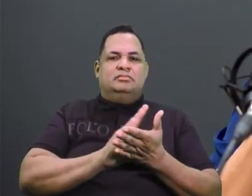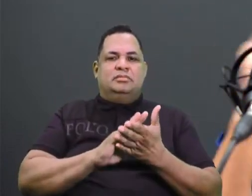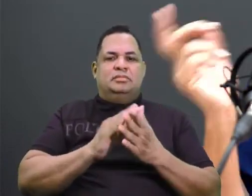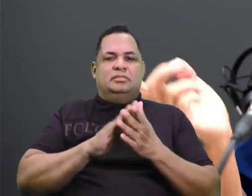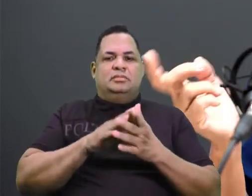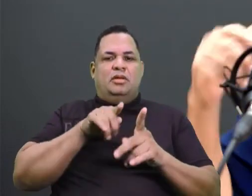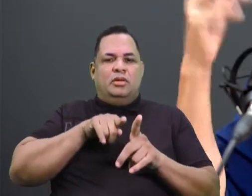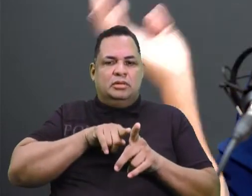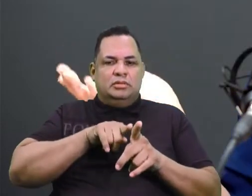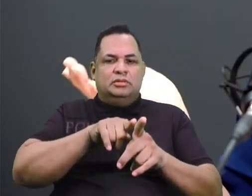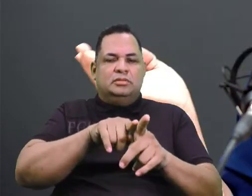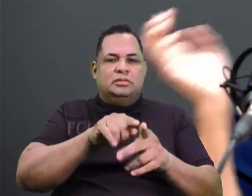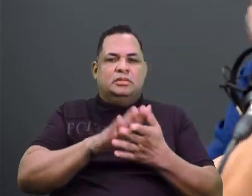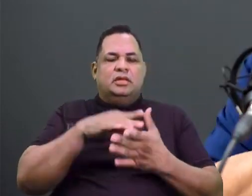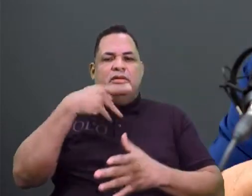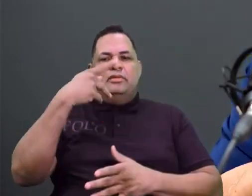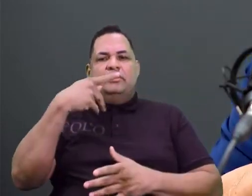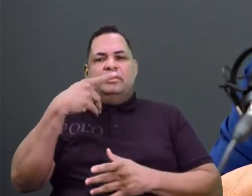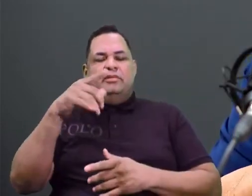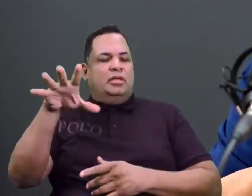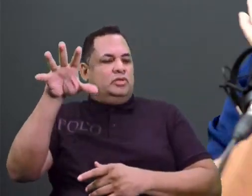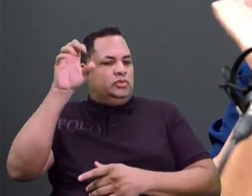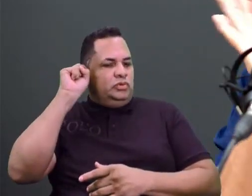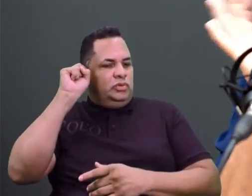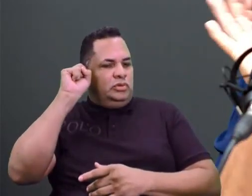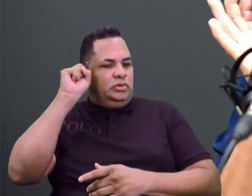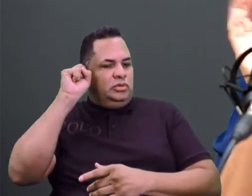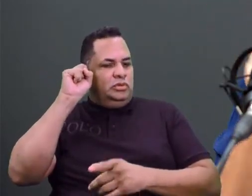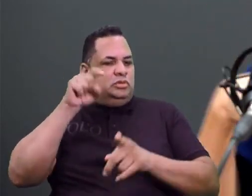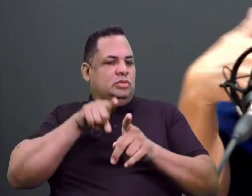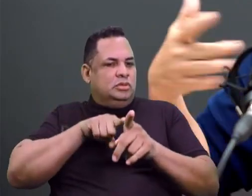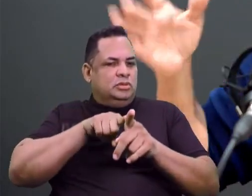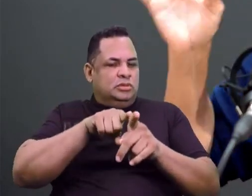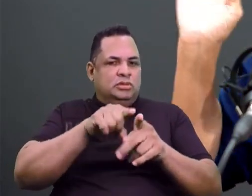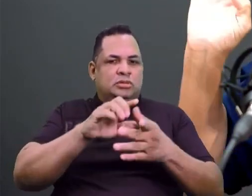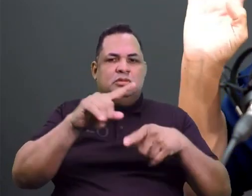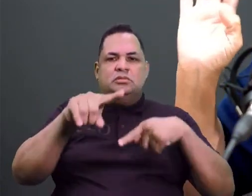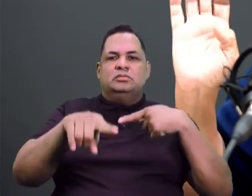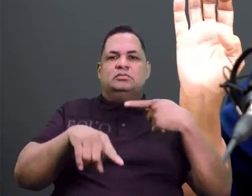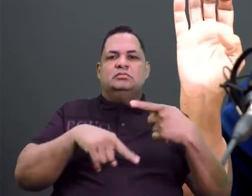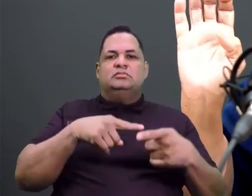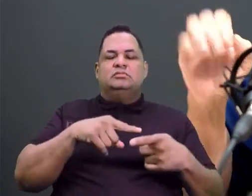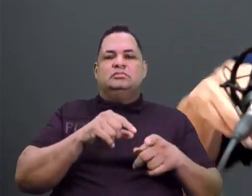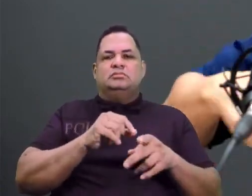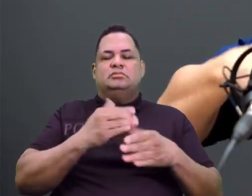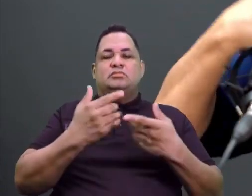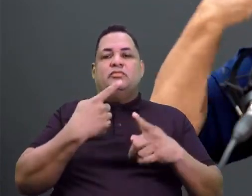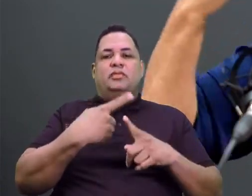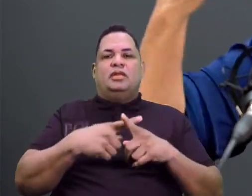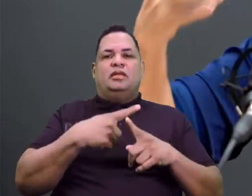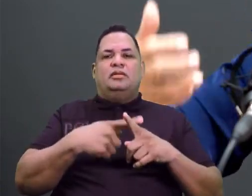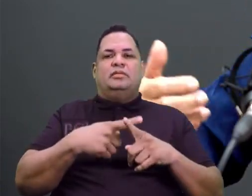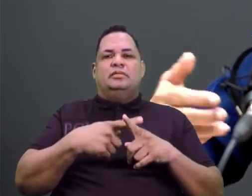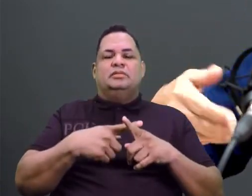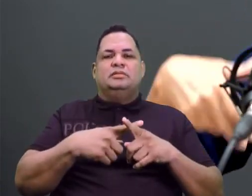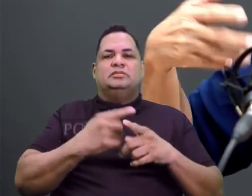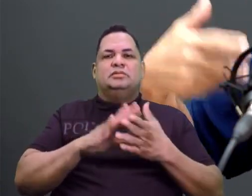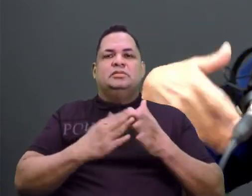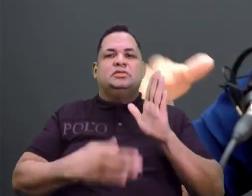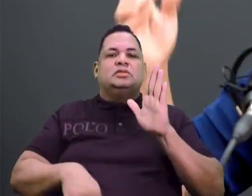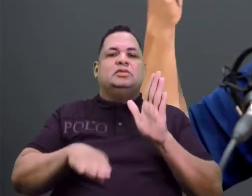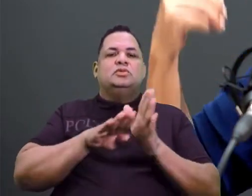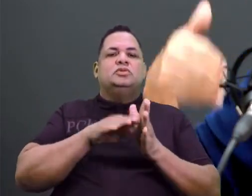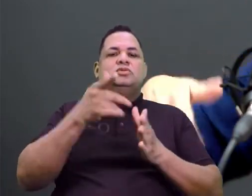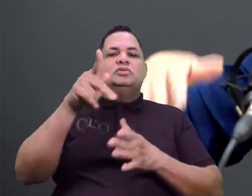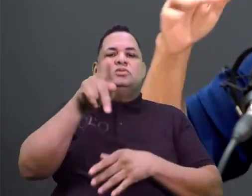simultânea, consecutiva, ele falava, eu escutava e passava para... E assim foi. Porque aí vieram os outros professores e aí eu